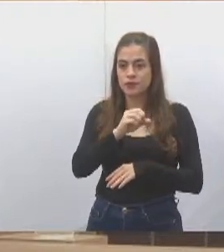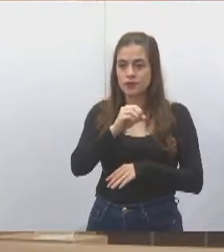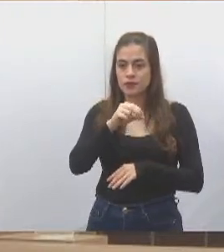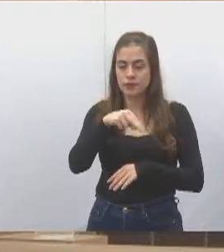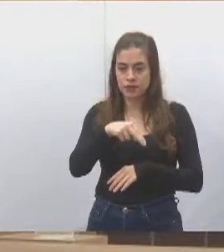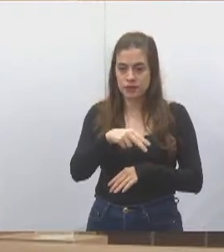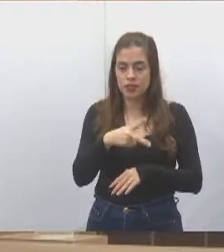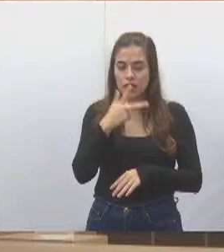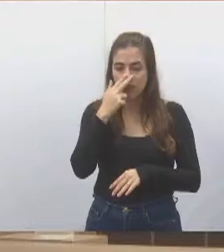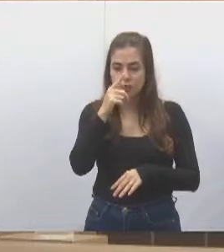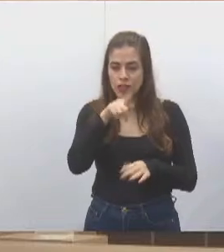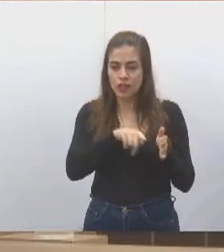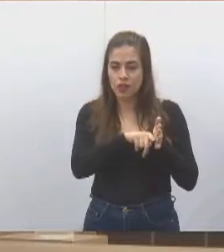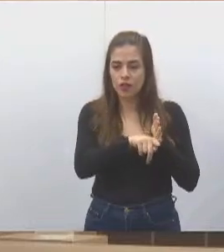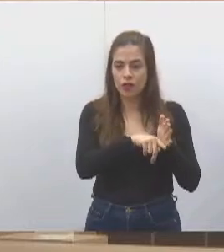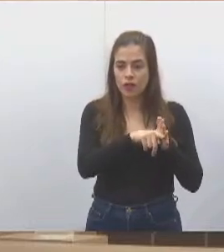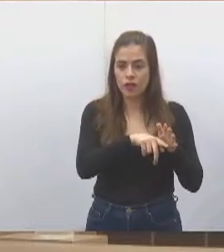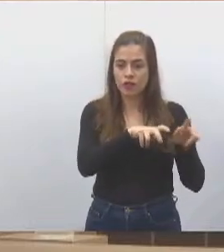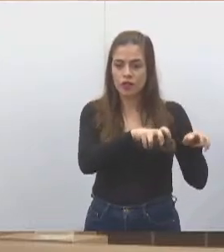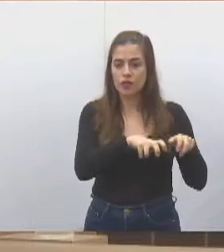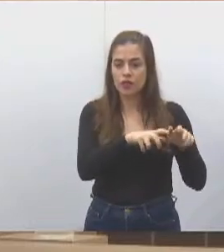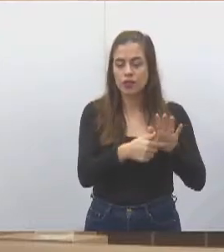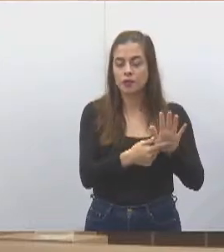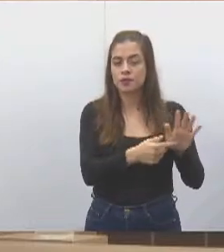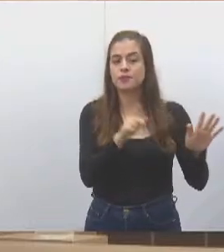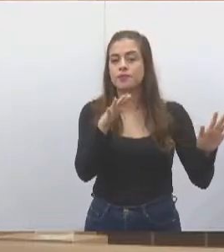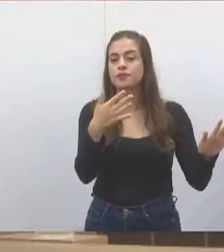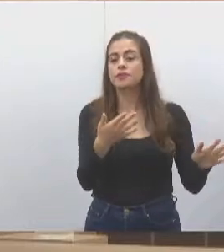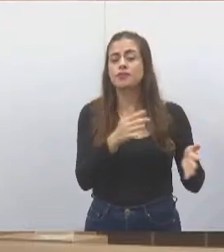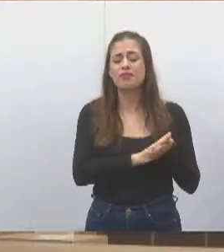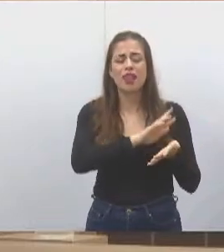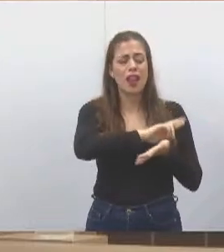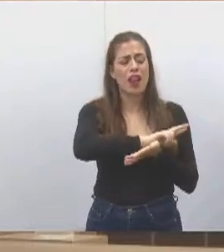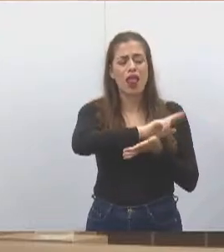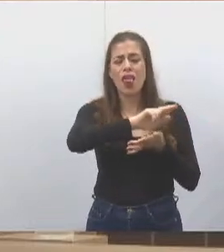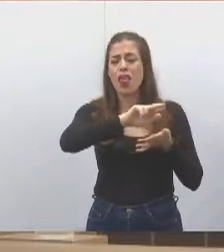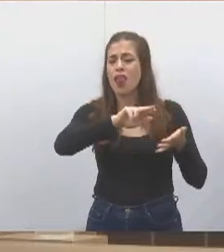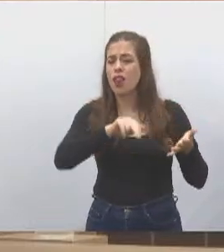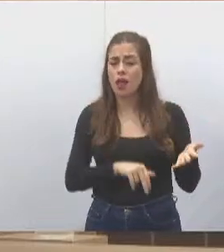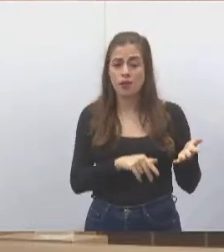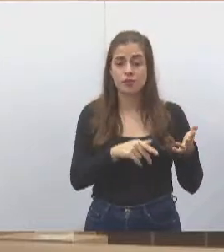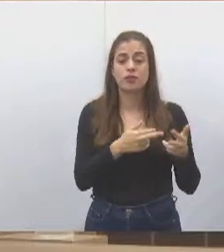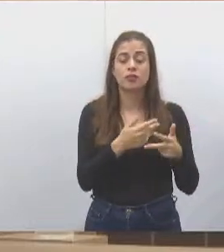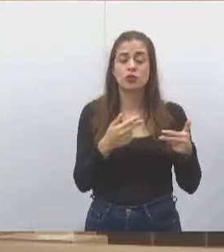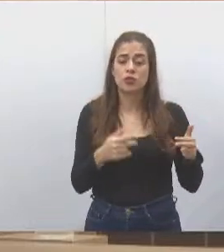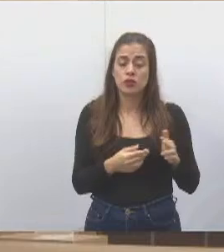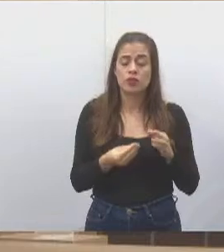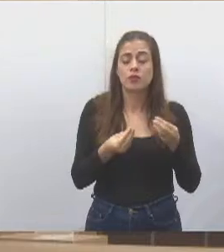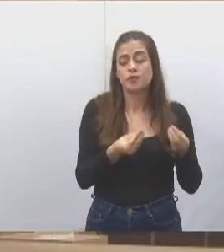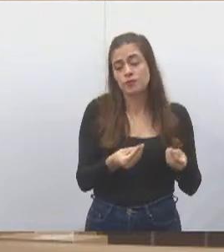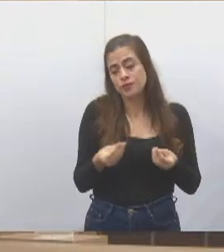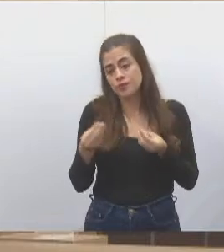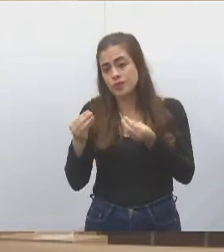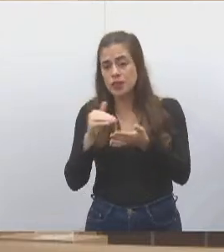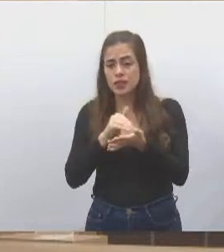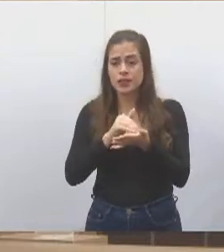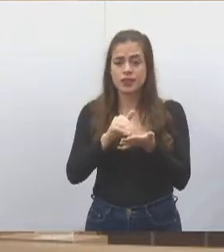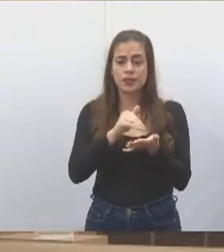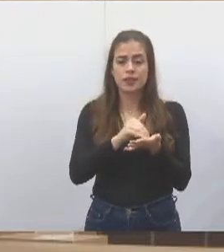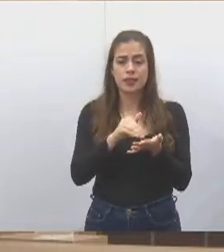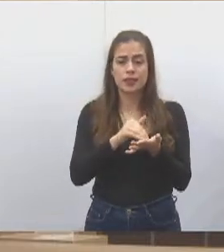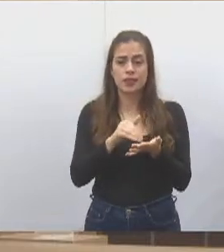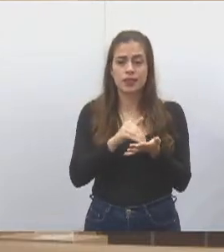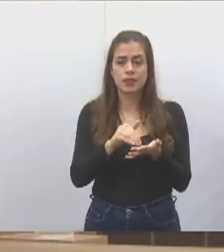lá no Chacras Guararema. Todas essas demandas, elas vão ser levadas, obviamente, para as